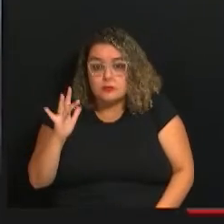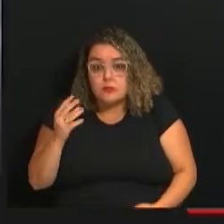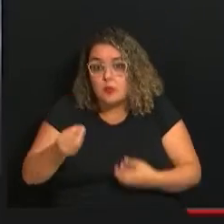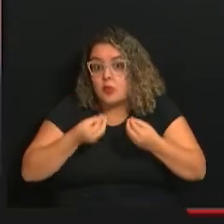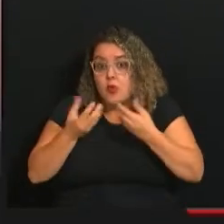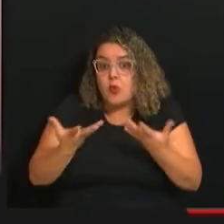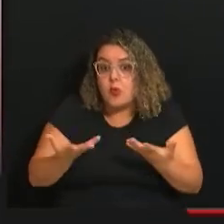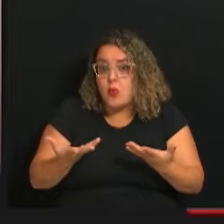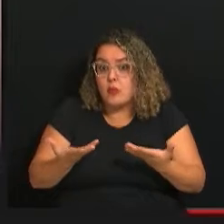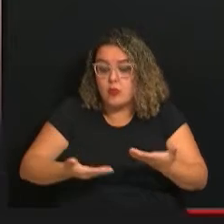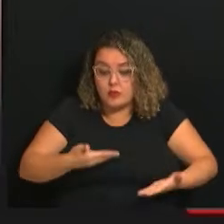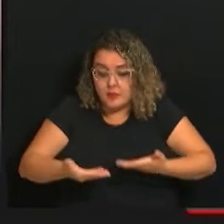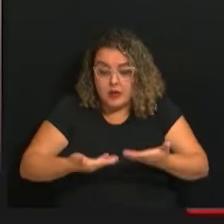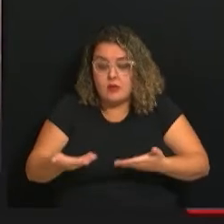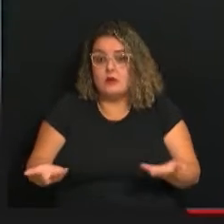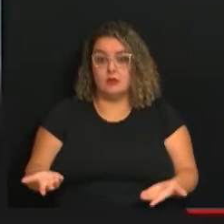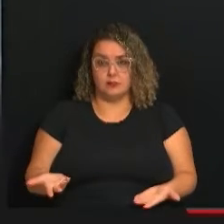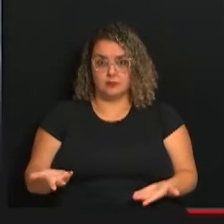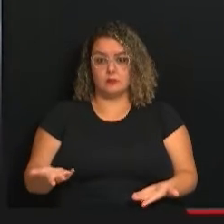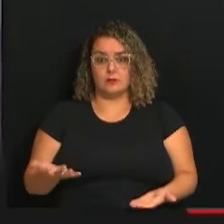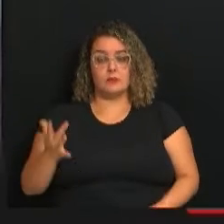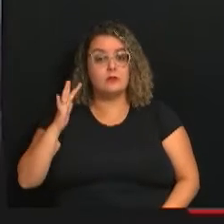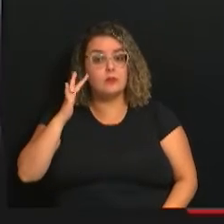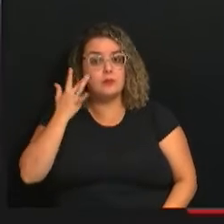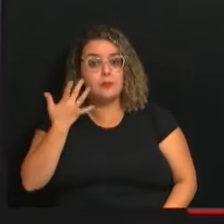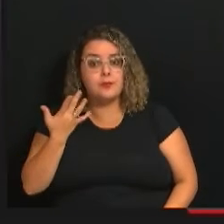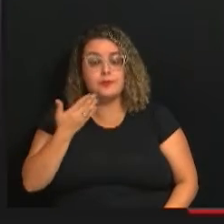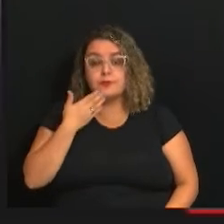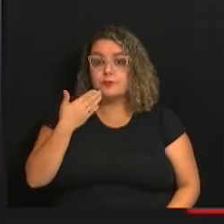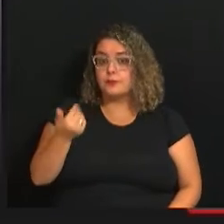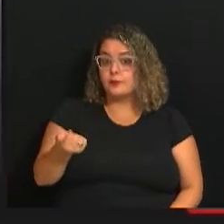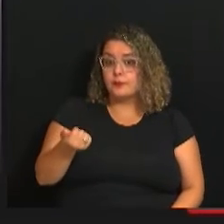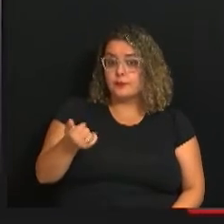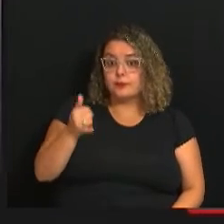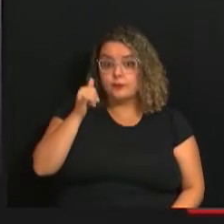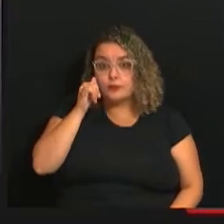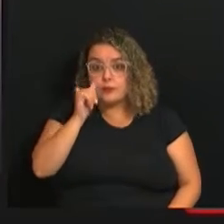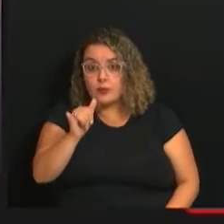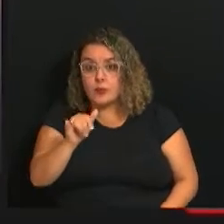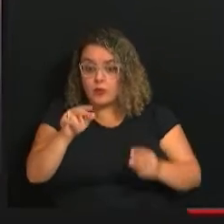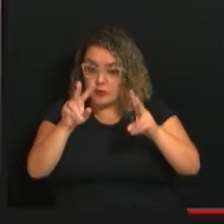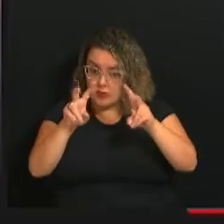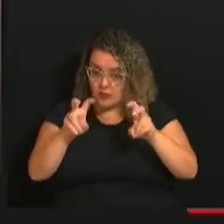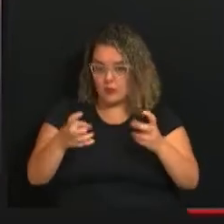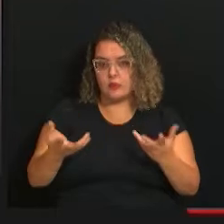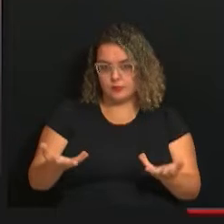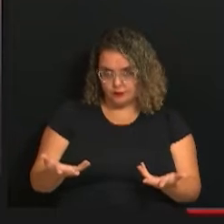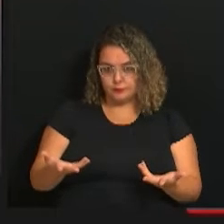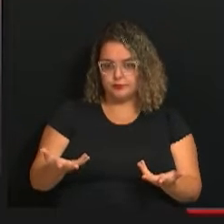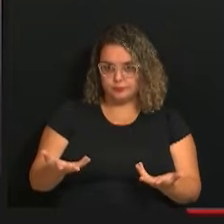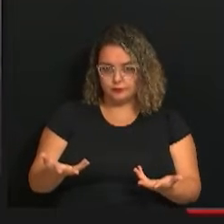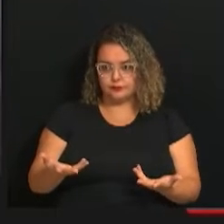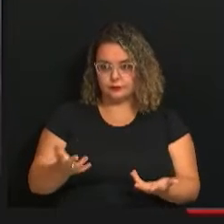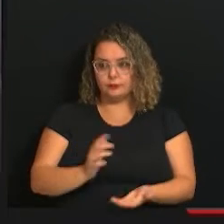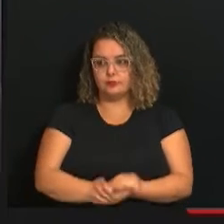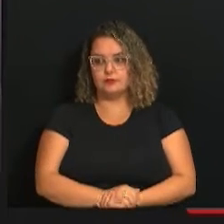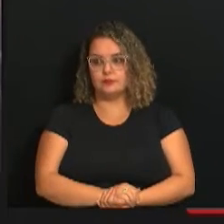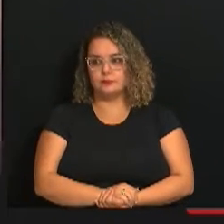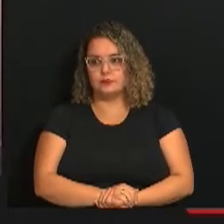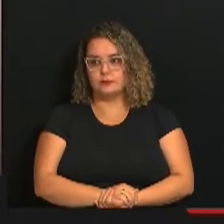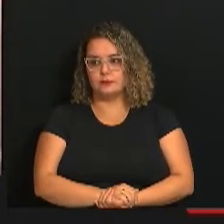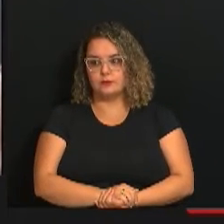de um episódio de depressão que eu tive em 2012. Foi uma depressão muito severa, eu fiquei